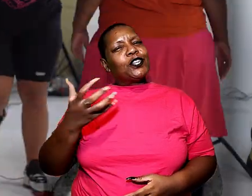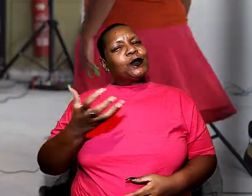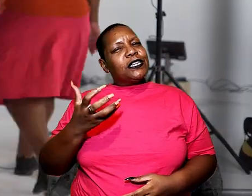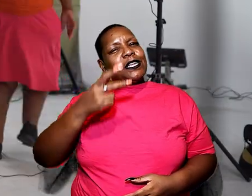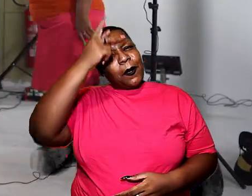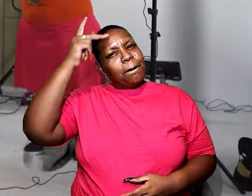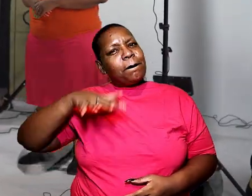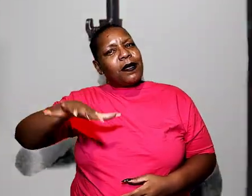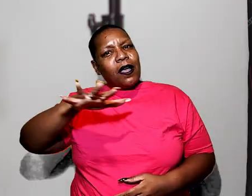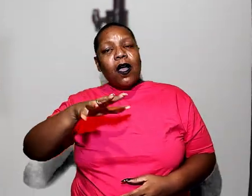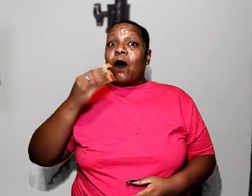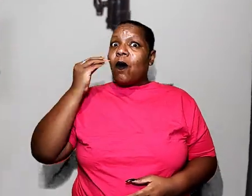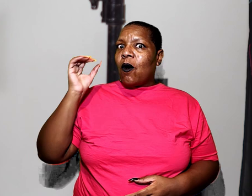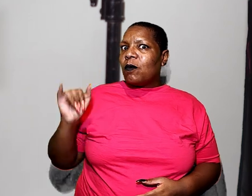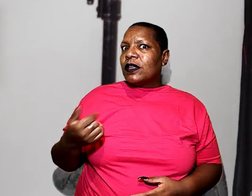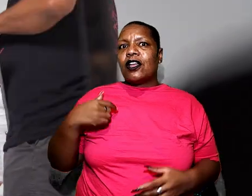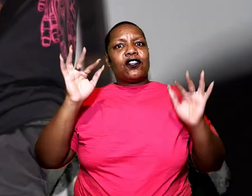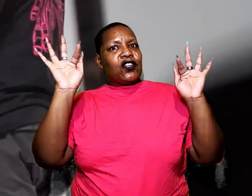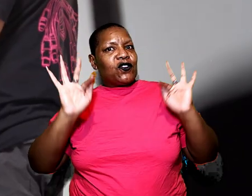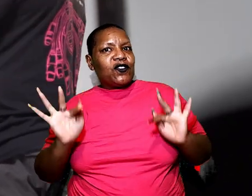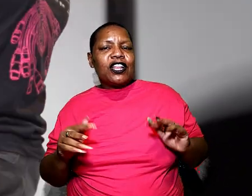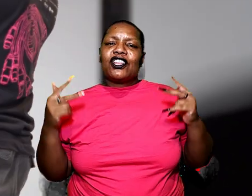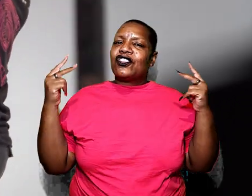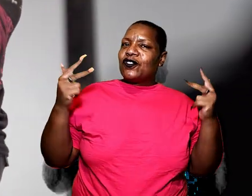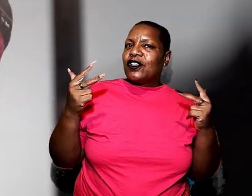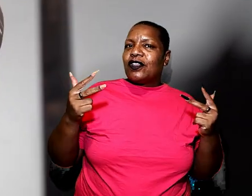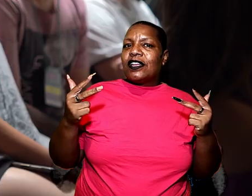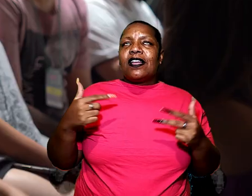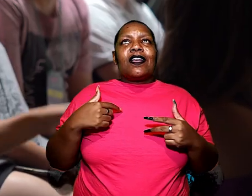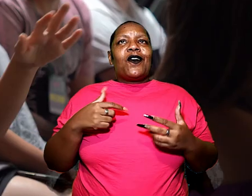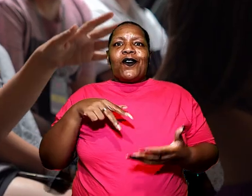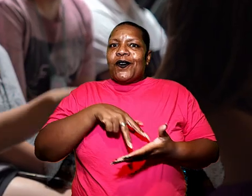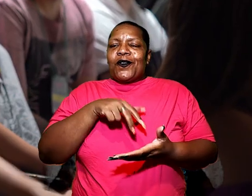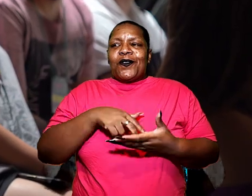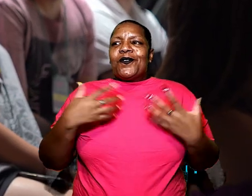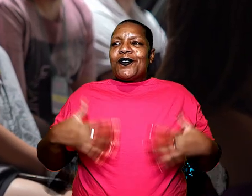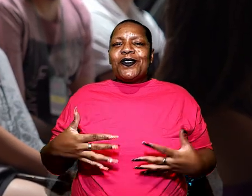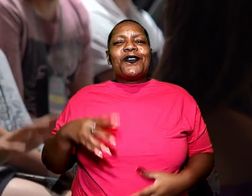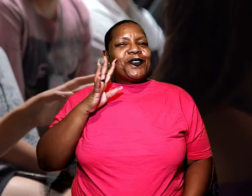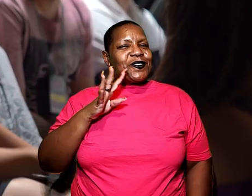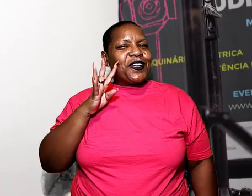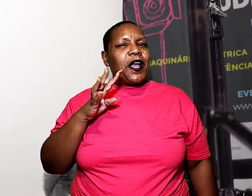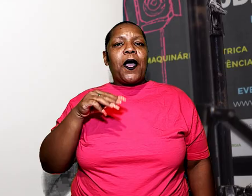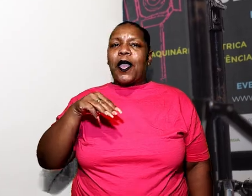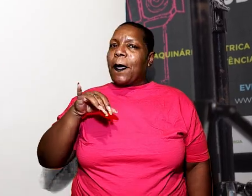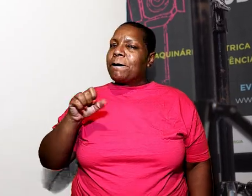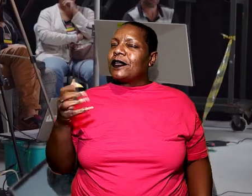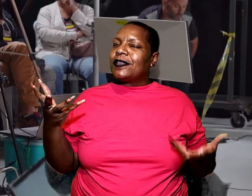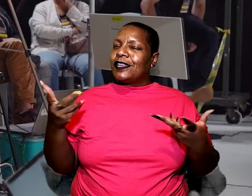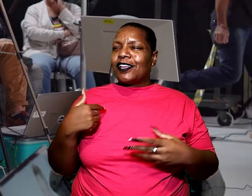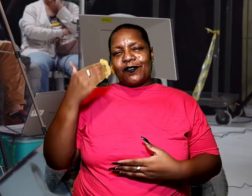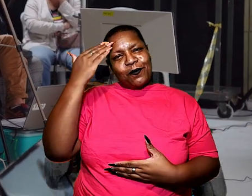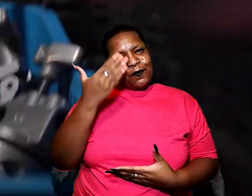Gente, eu queria agradecer pela oportunidade, fiquei muito feliz, foi muito divertido e fiquei muito pilhada, assim, muito legal. E o Messias